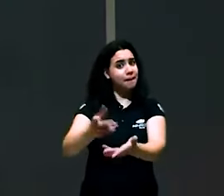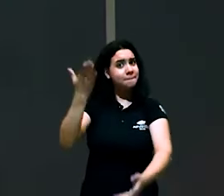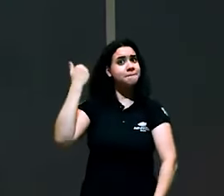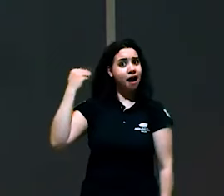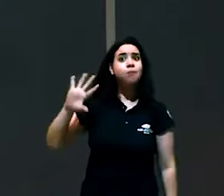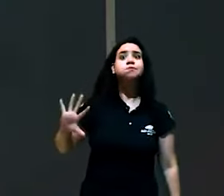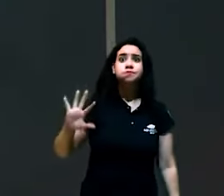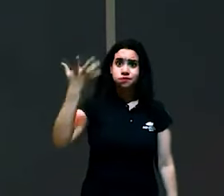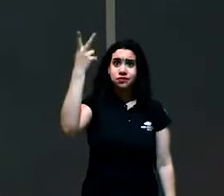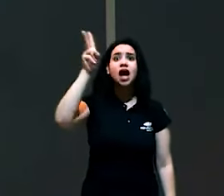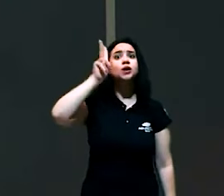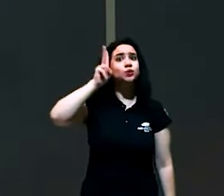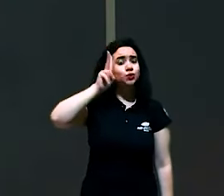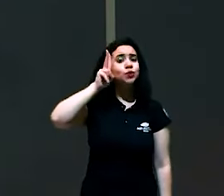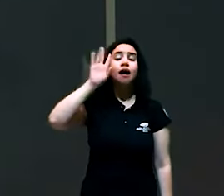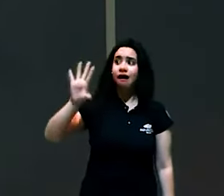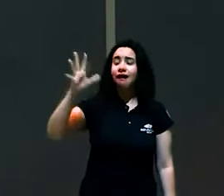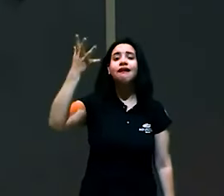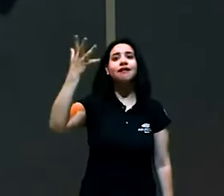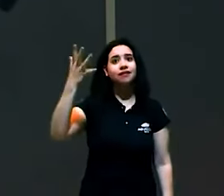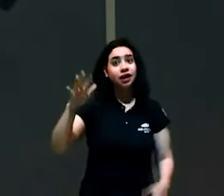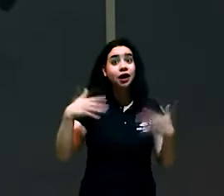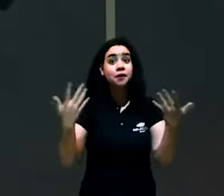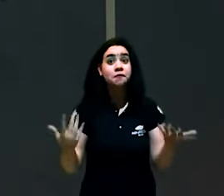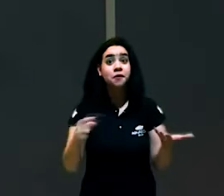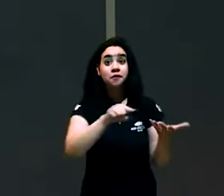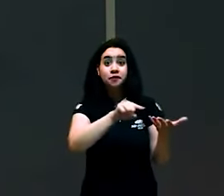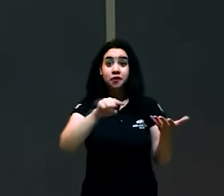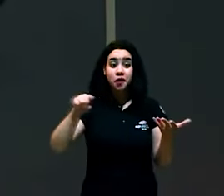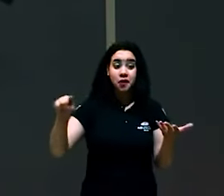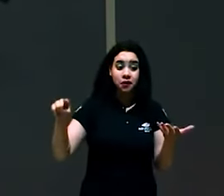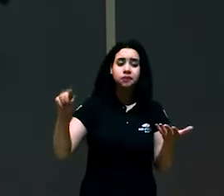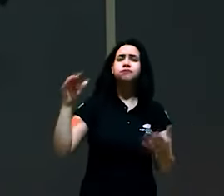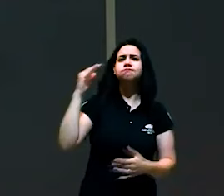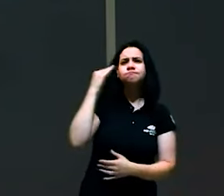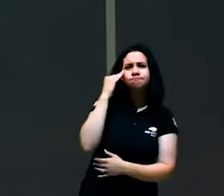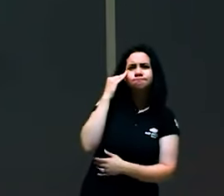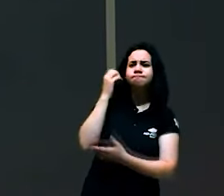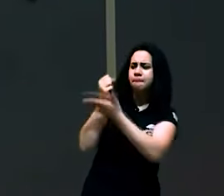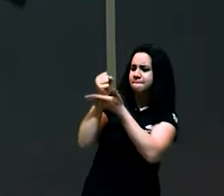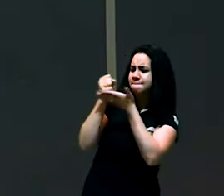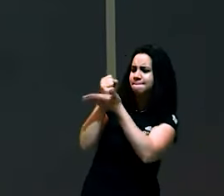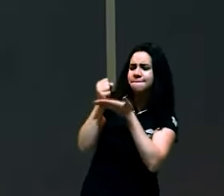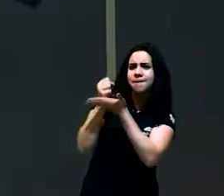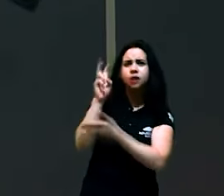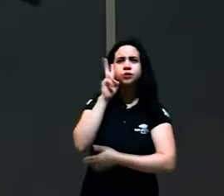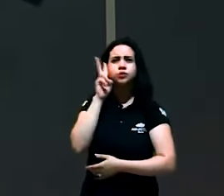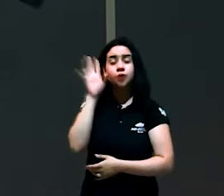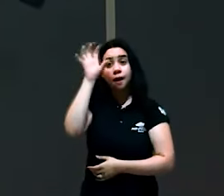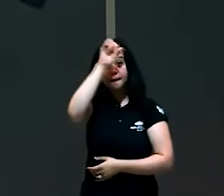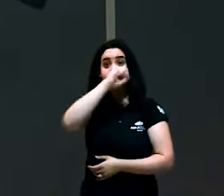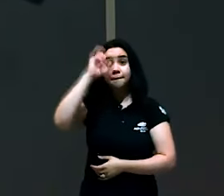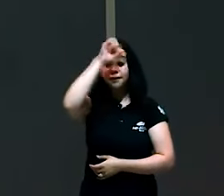da nossa história. Por isso, amados irmãos, quando nós paramos a predicar, quando paramos a ensinar, quando estamos louvando, quando